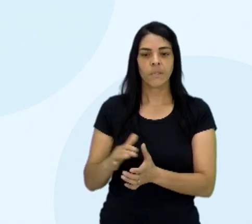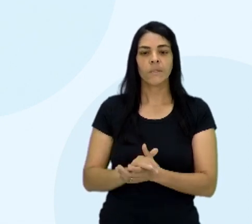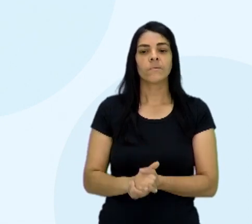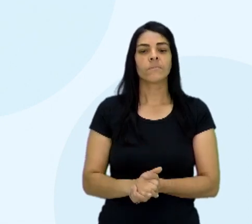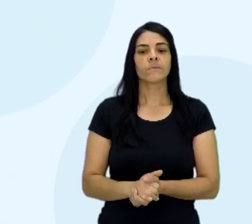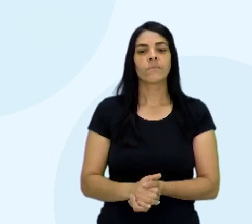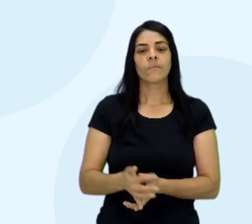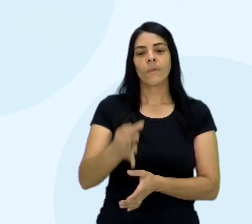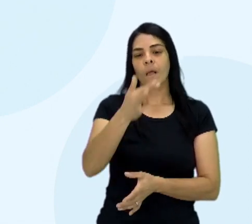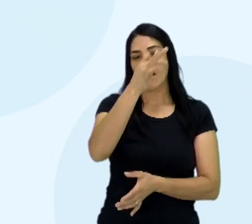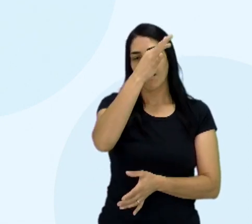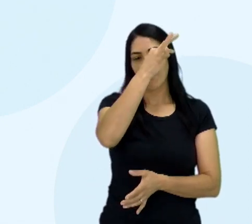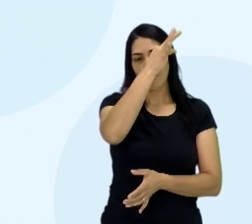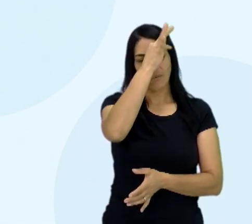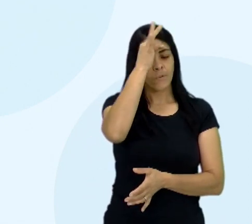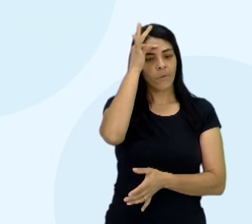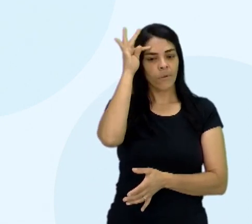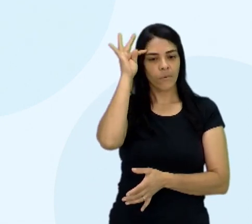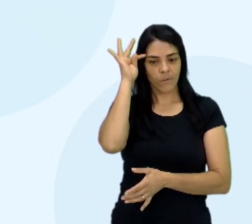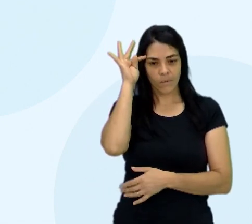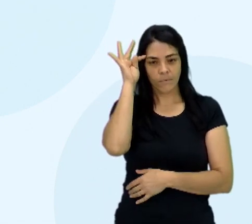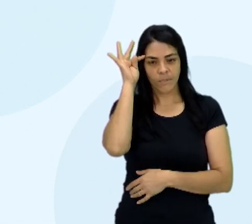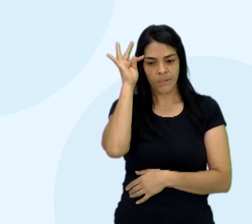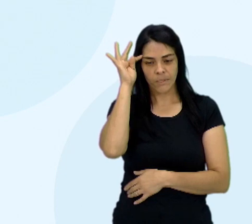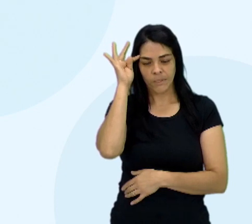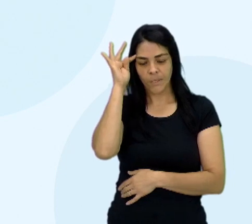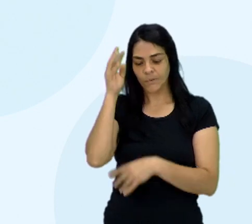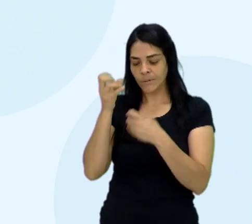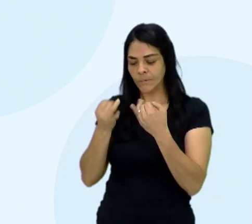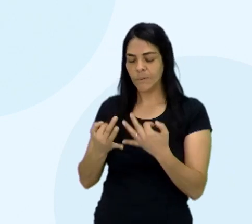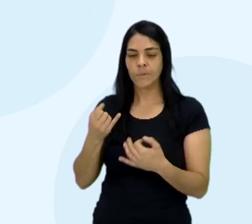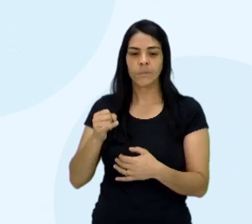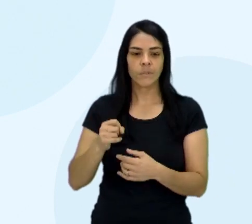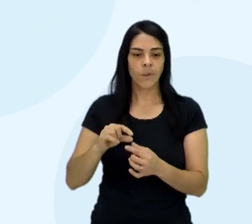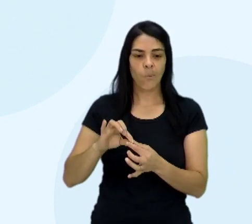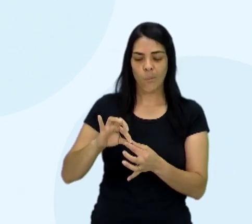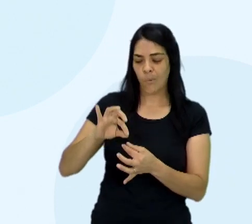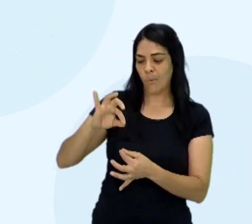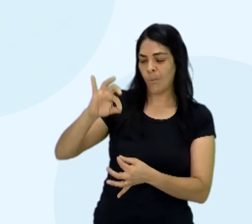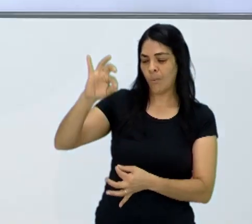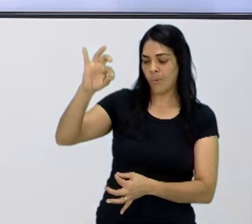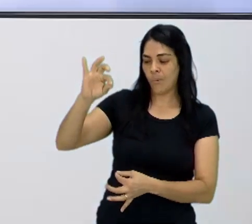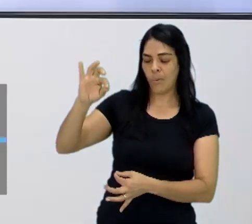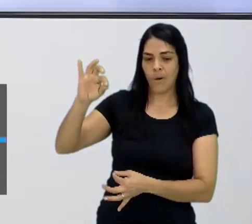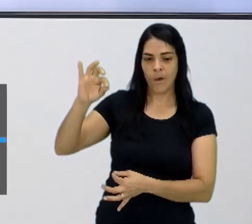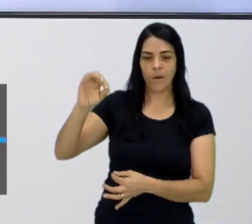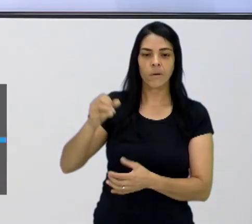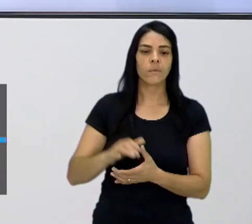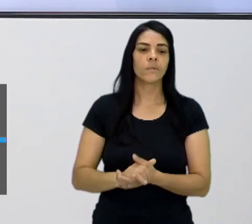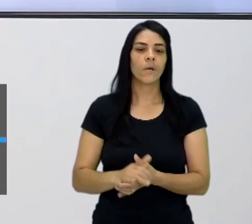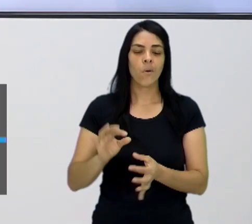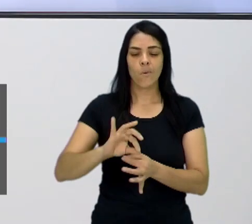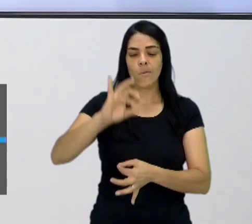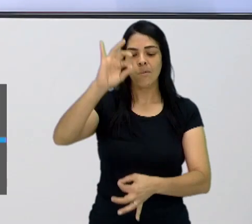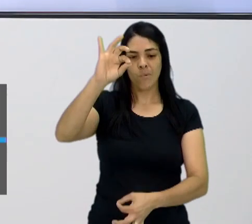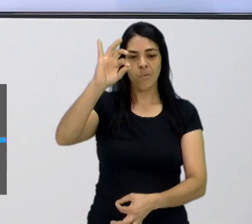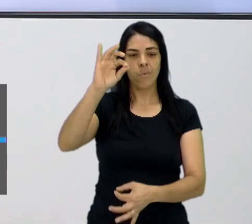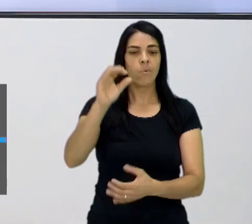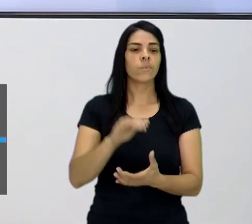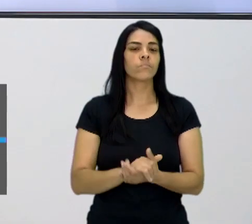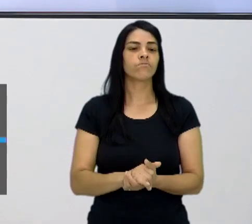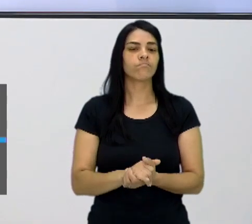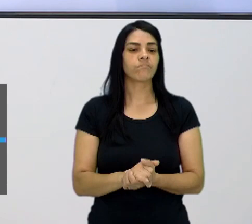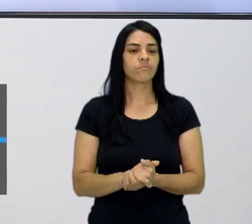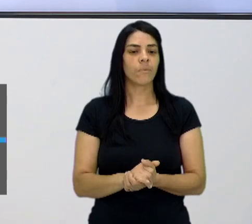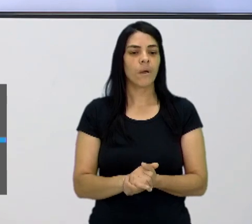isso. Por quê? Porque o Tales falou, se as retas forem paralelas, quaisquer tamanhos aí são proporcionais. Mas